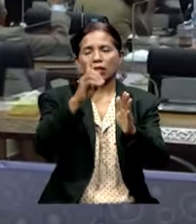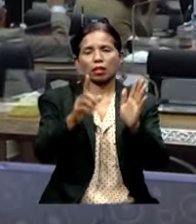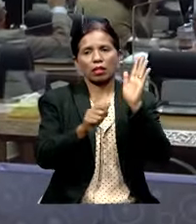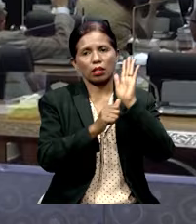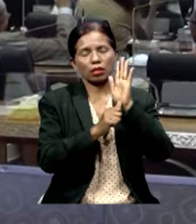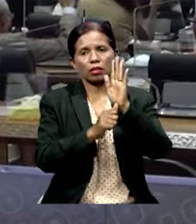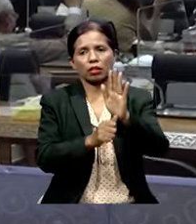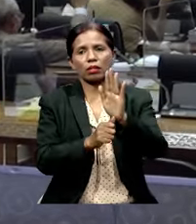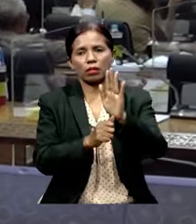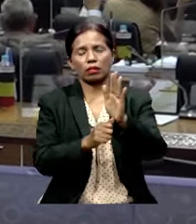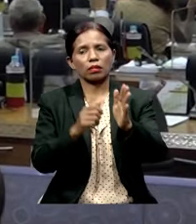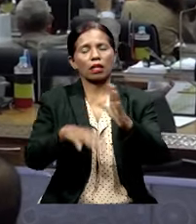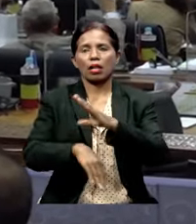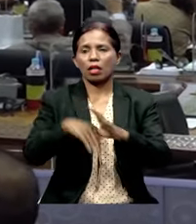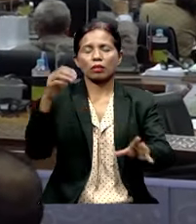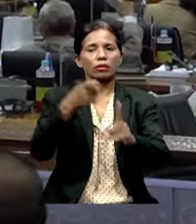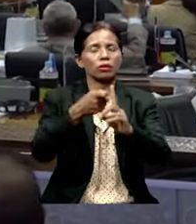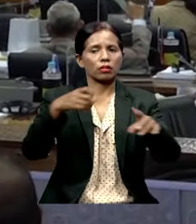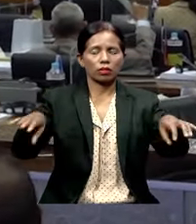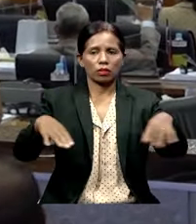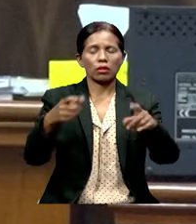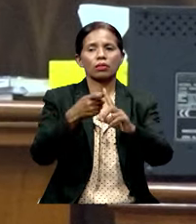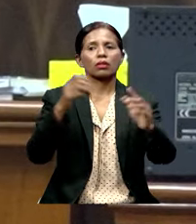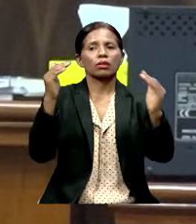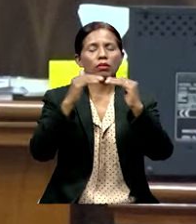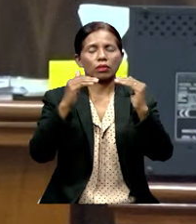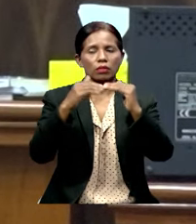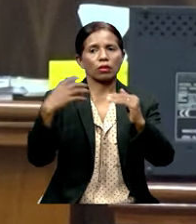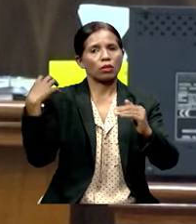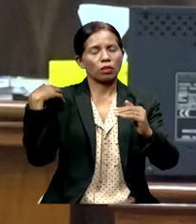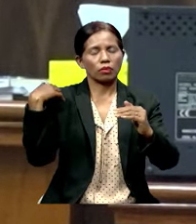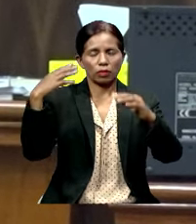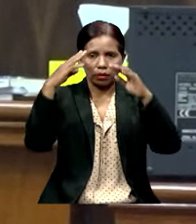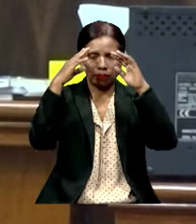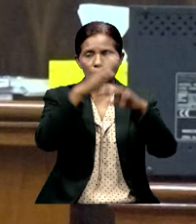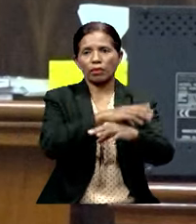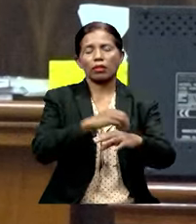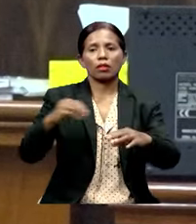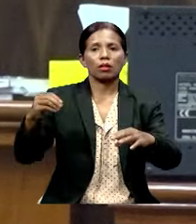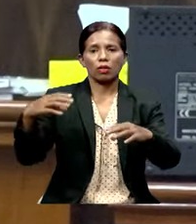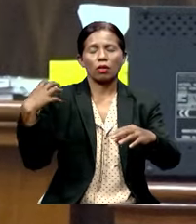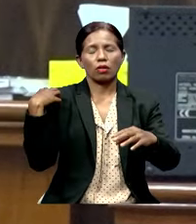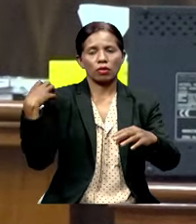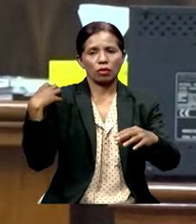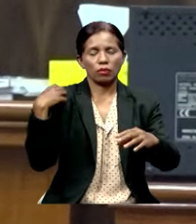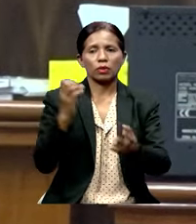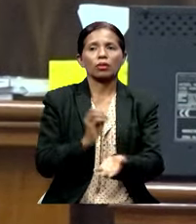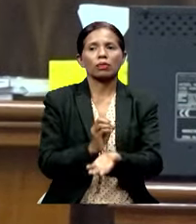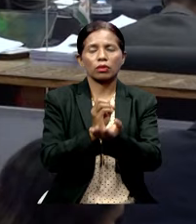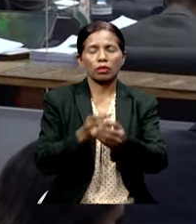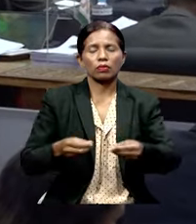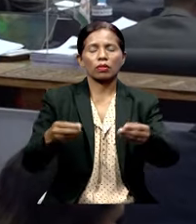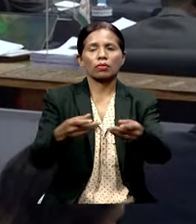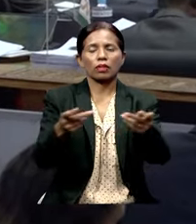publicamente, onde resigna an, Lihusi Conferência Imprensa e Edifício Autoridade Nien e a Oebau Terçané, onde foi fato em estrutura